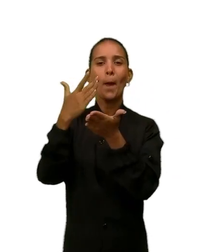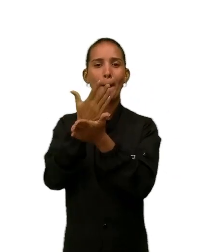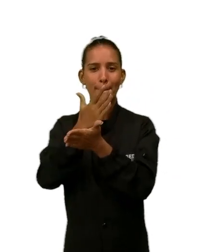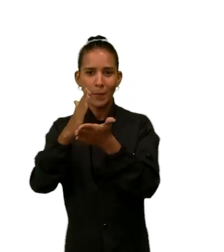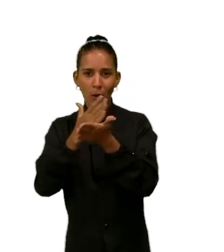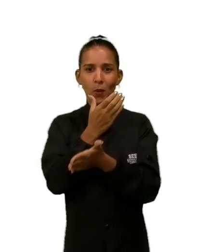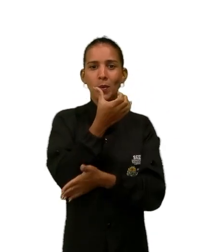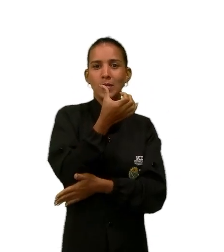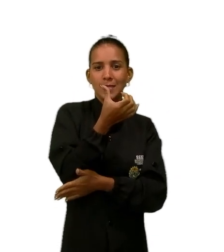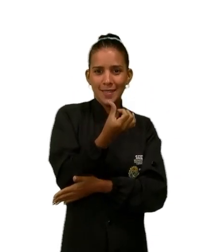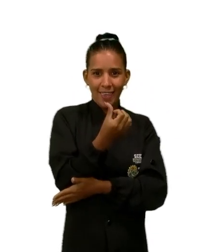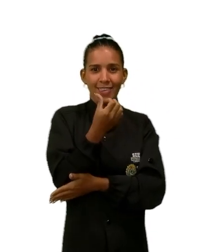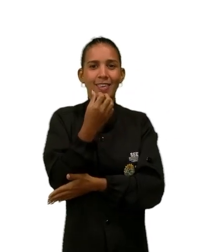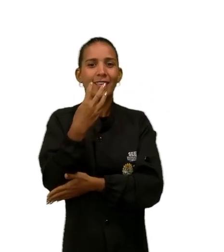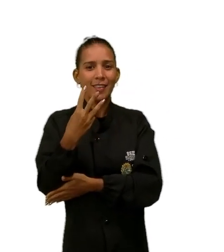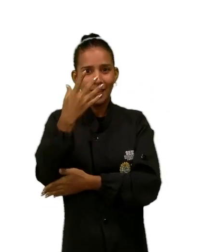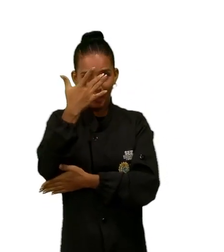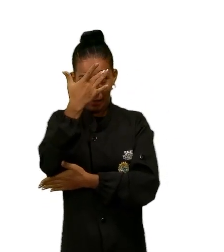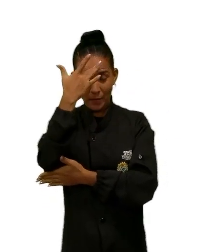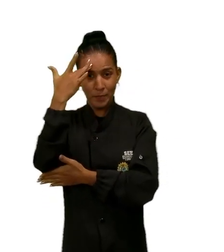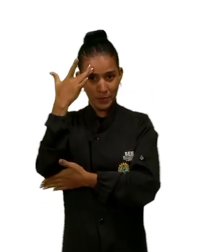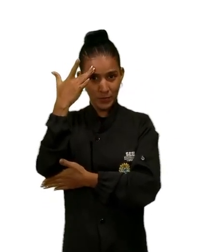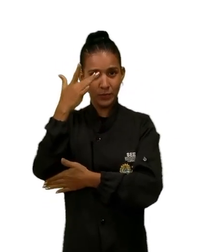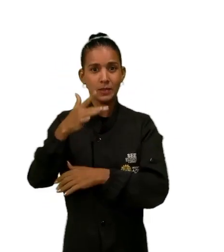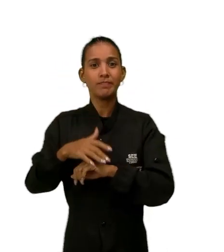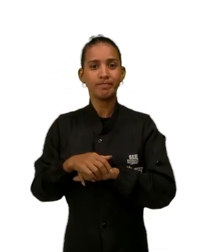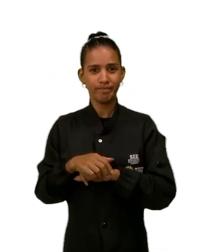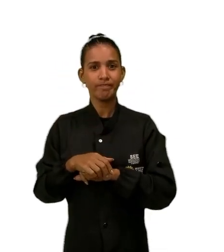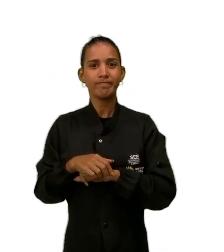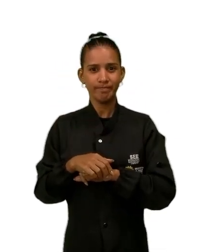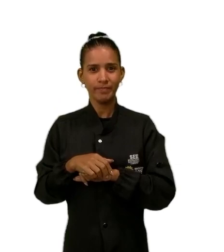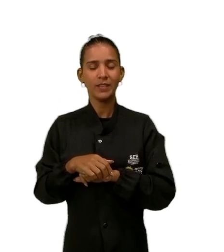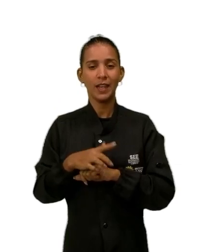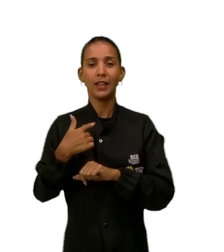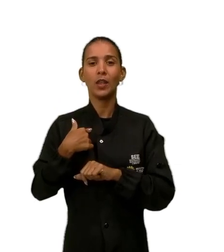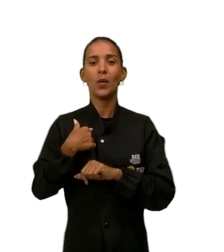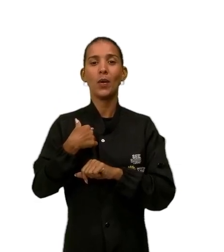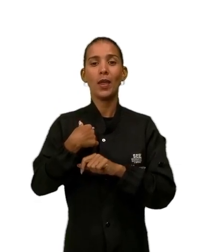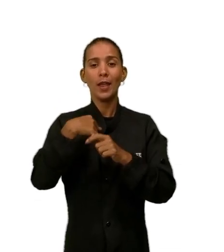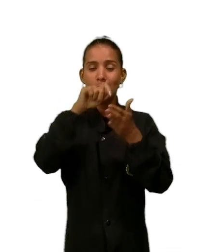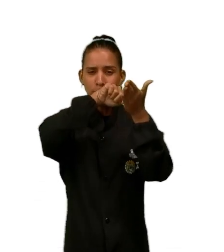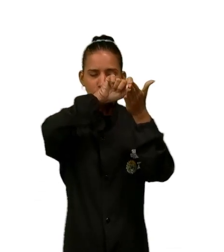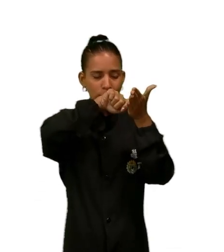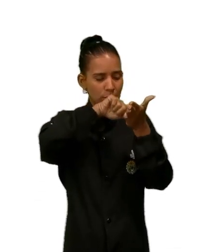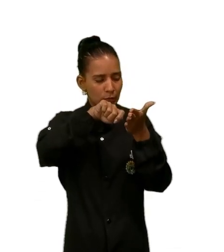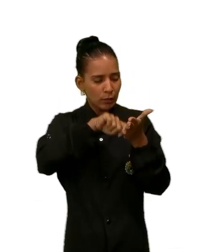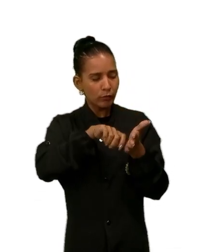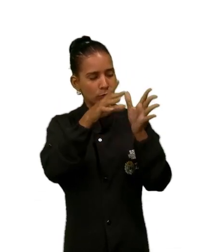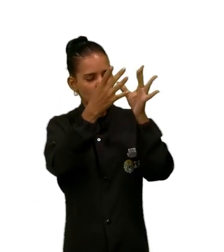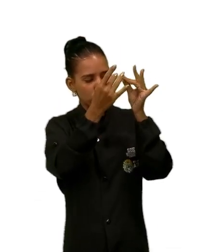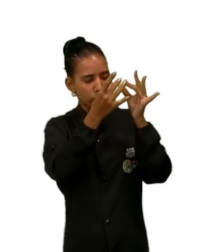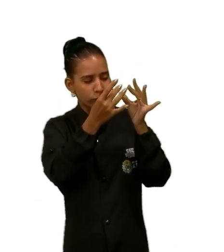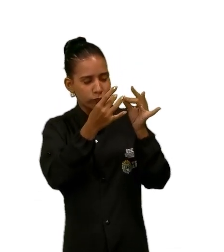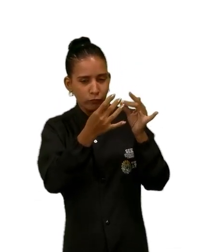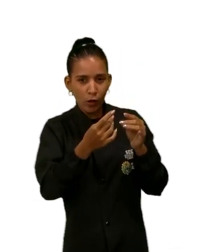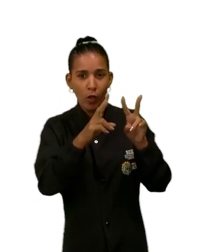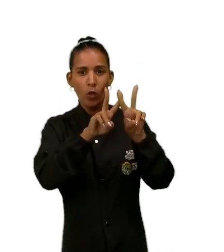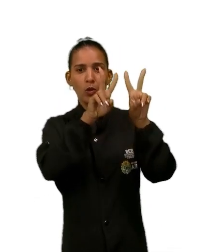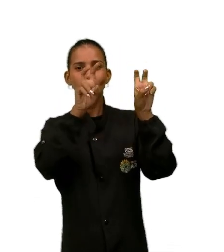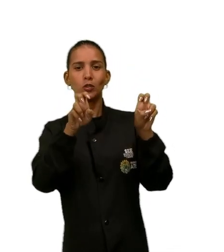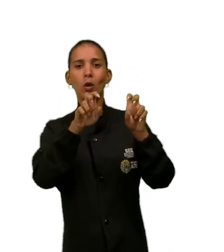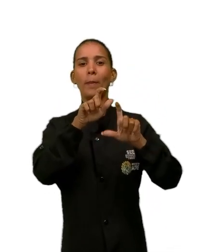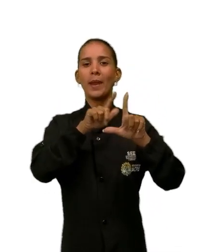eram 63. E nessas cartas, haviam ali os símbolos dos elementos e a sua massa